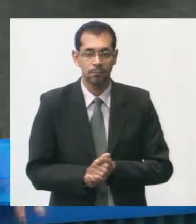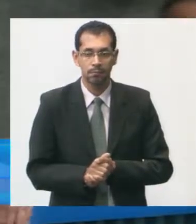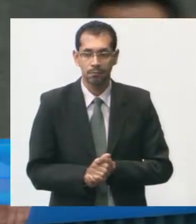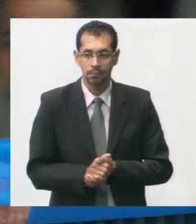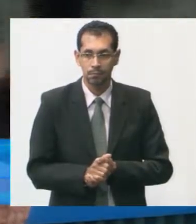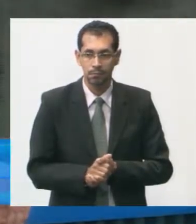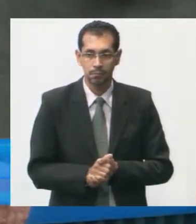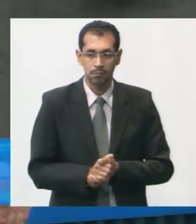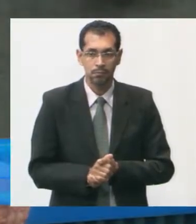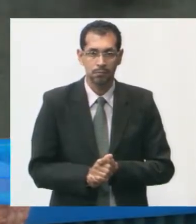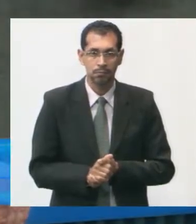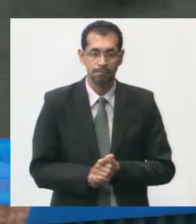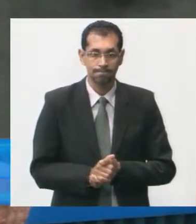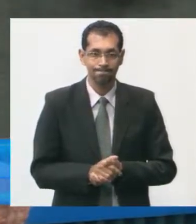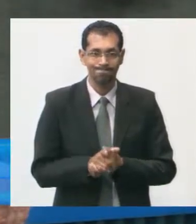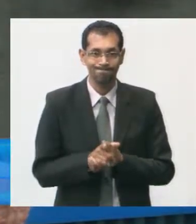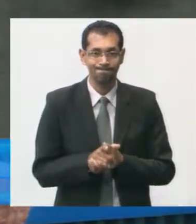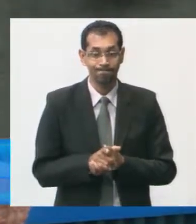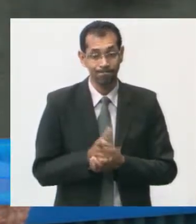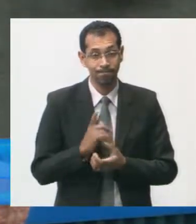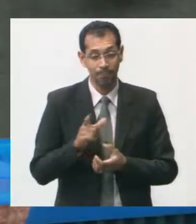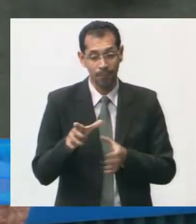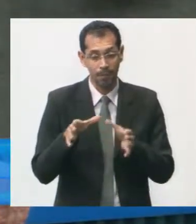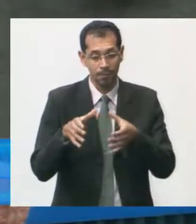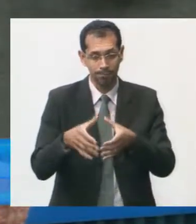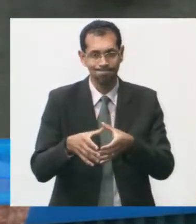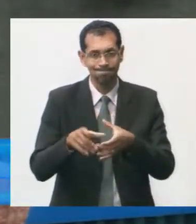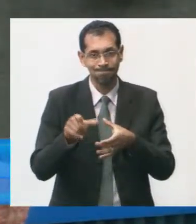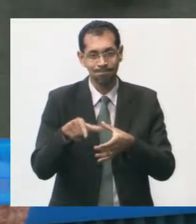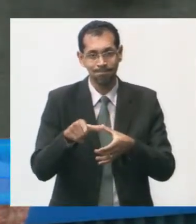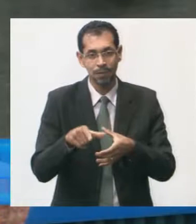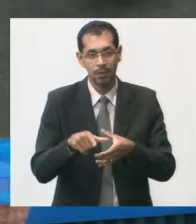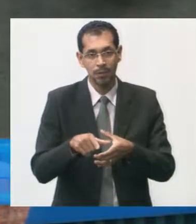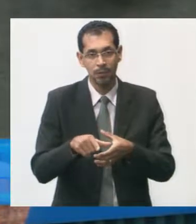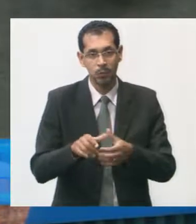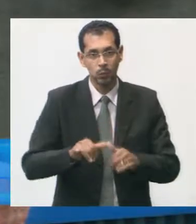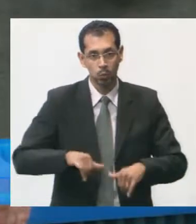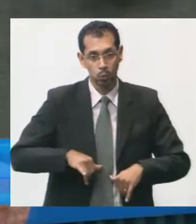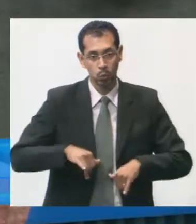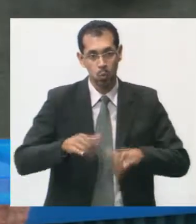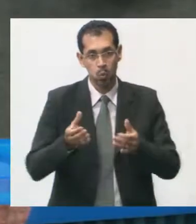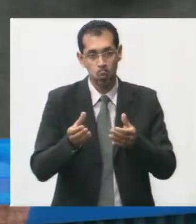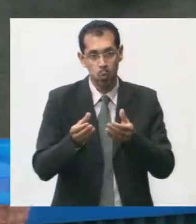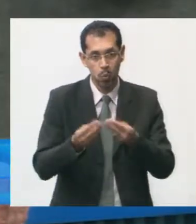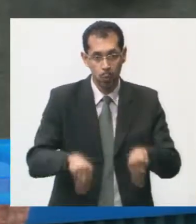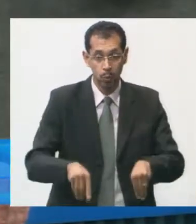sendo prejudicada, ou melhor,